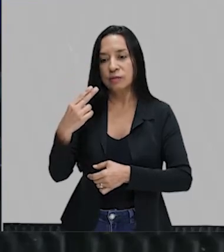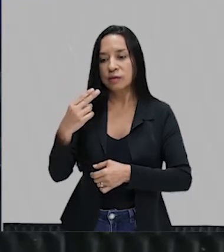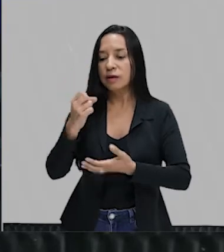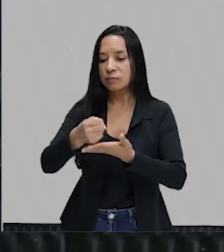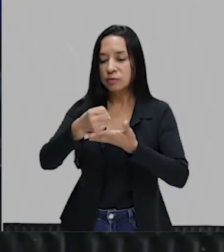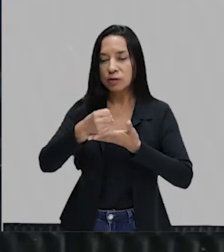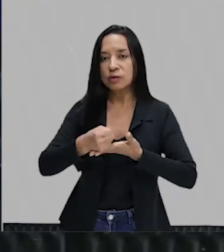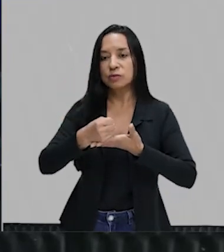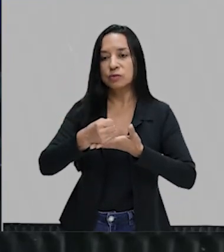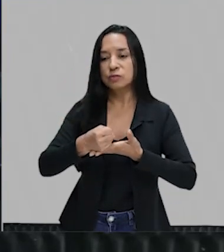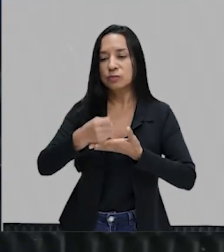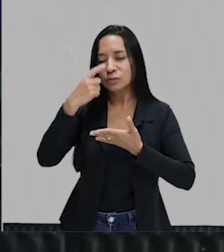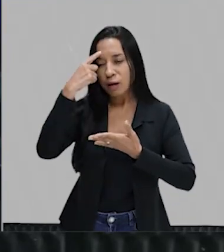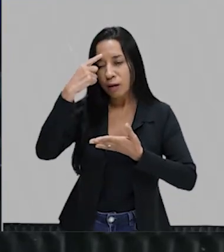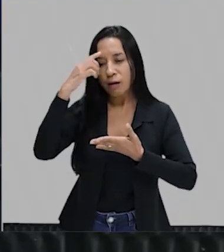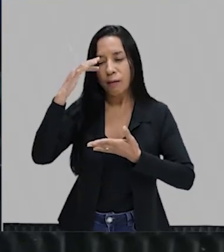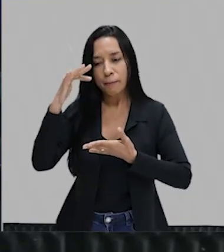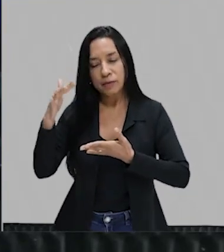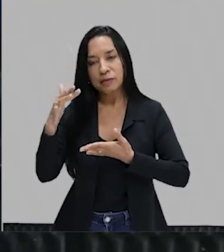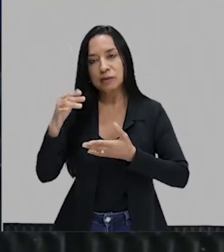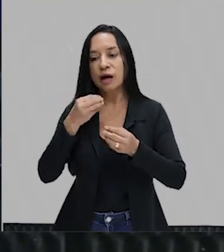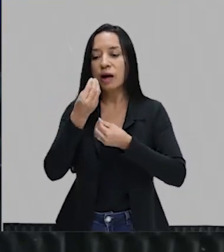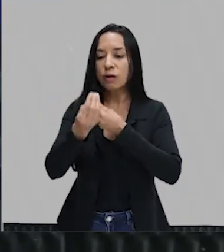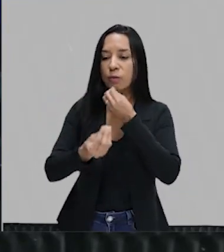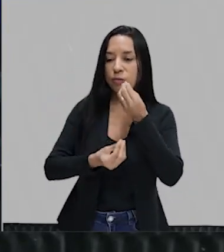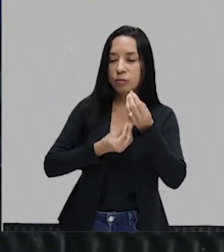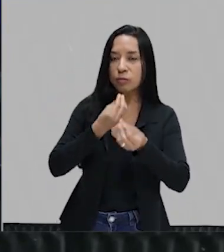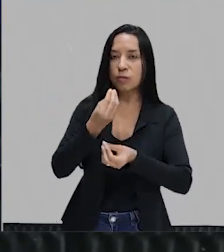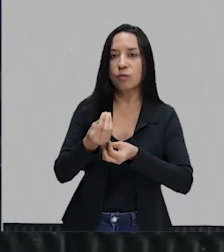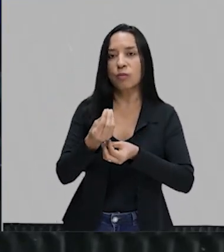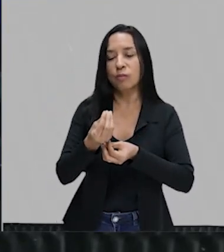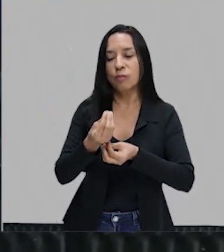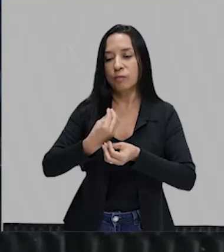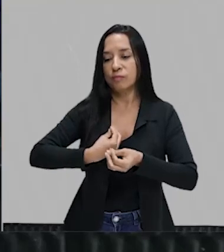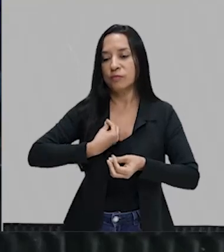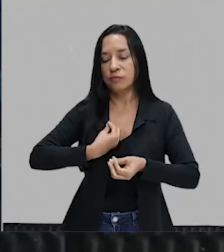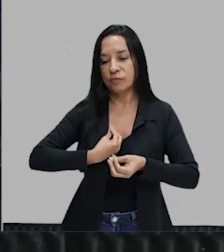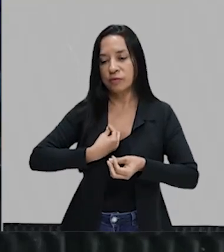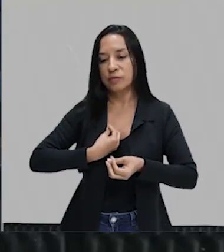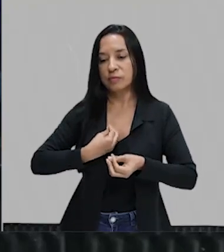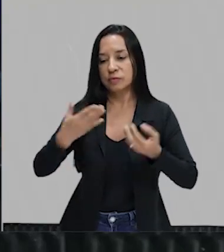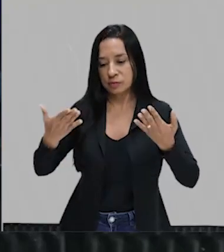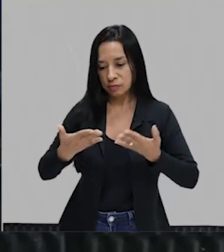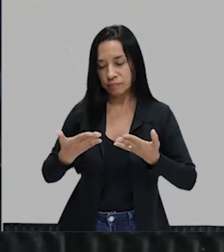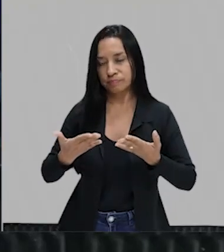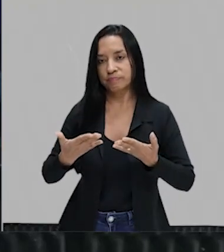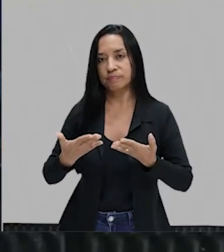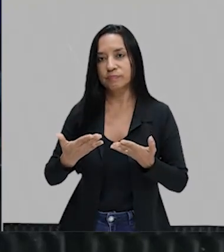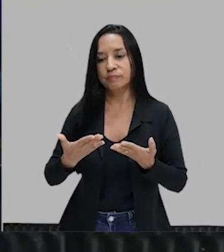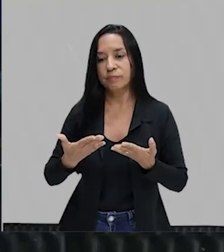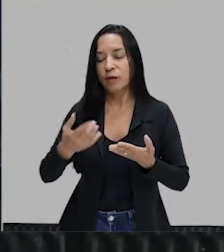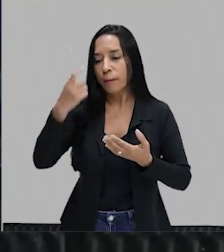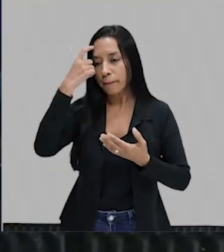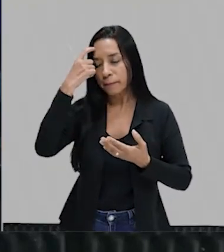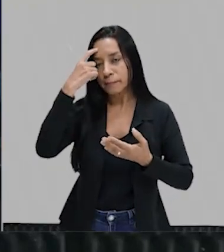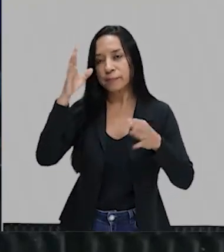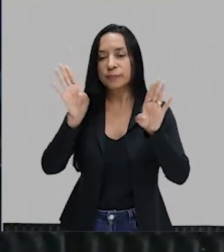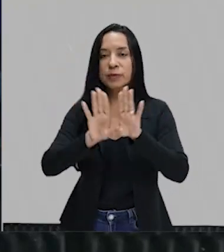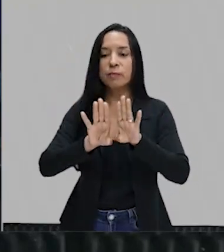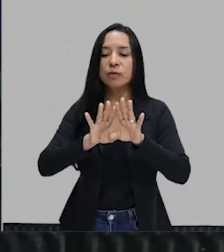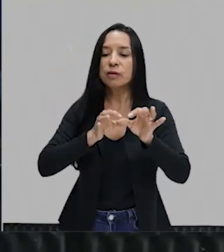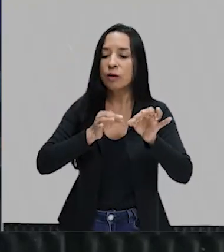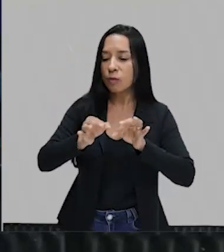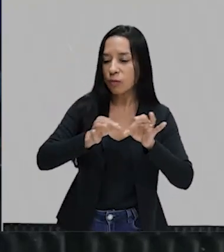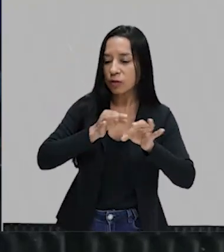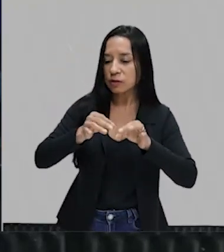refletir, a pensar a forma que nós estamos vivendo aqui no presente, a pensar a